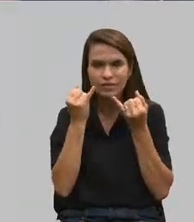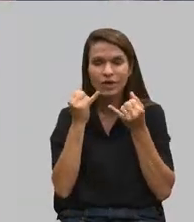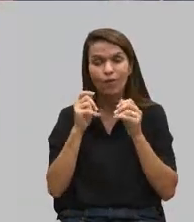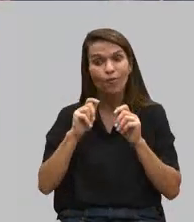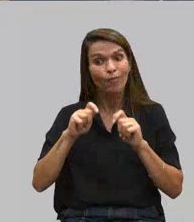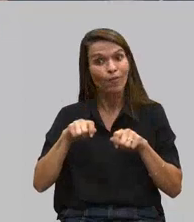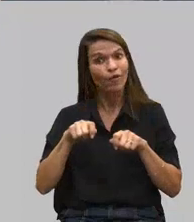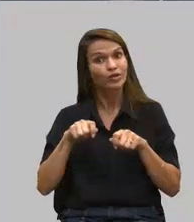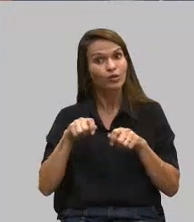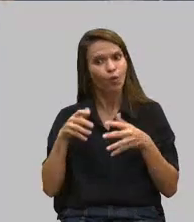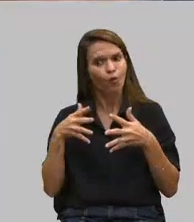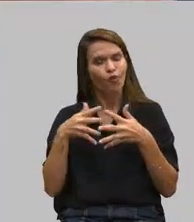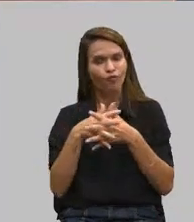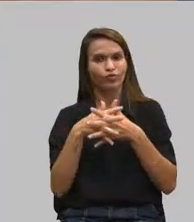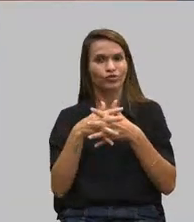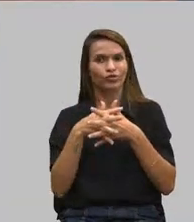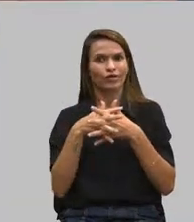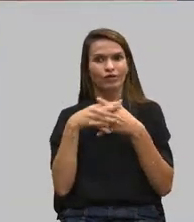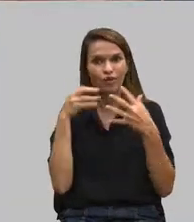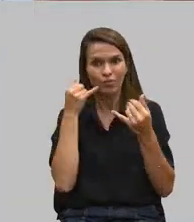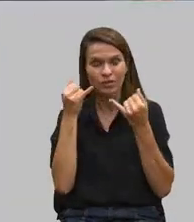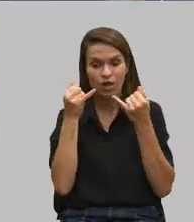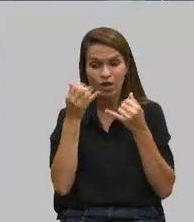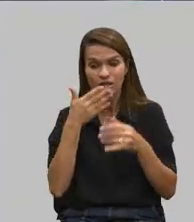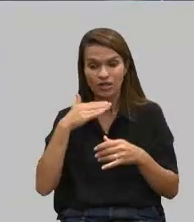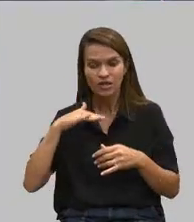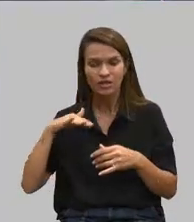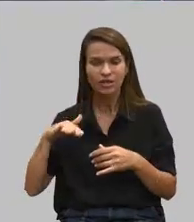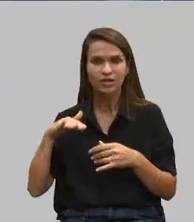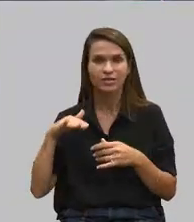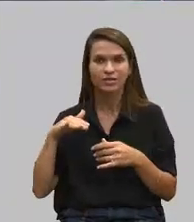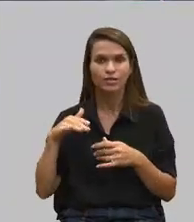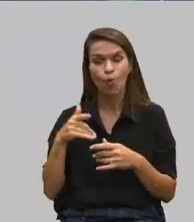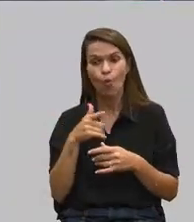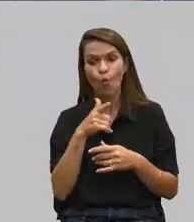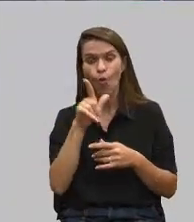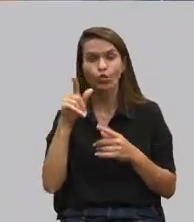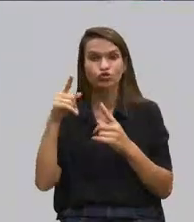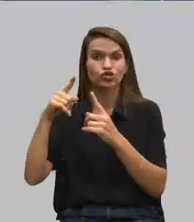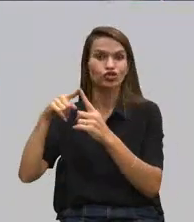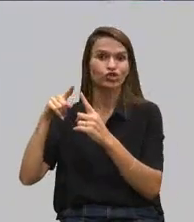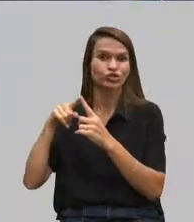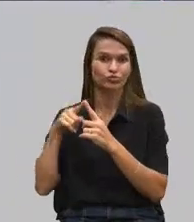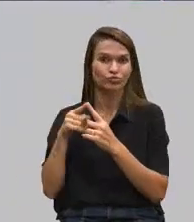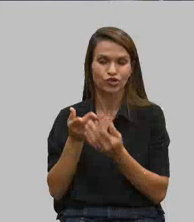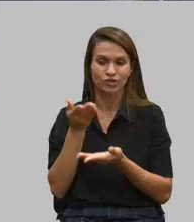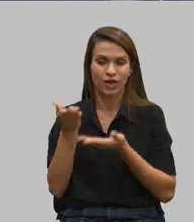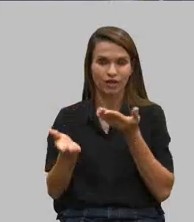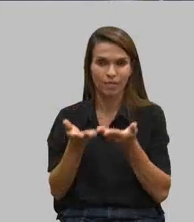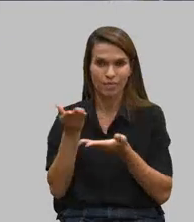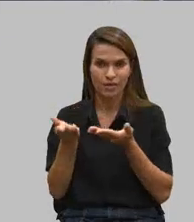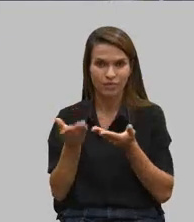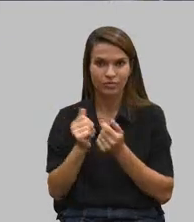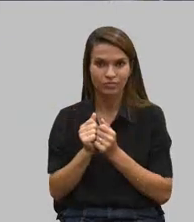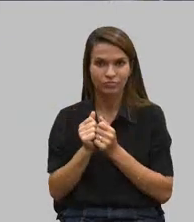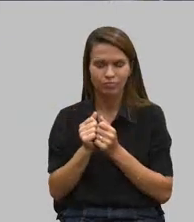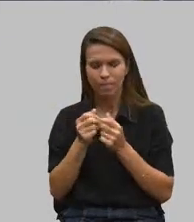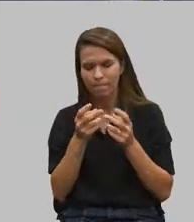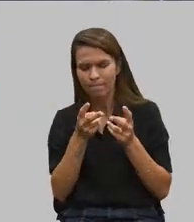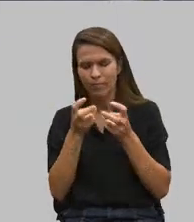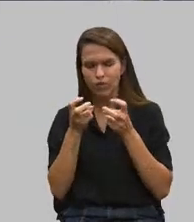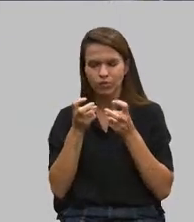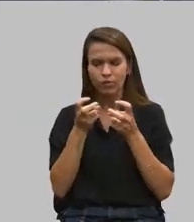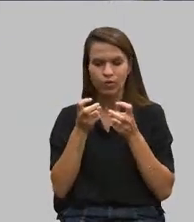confundir diagnóstico e levar essa criança Talvez para um outro tipo de tratamento Então esse olhar nesse primeiro momento para o